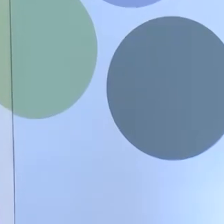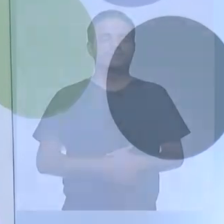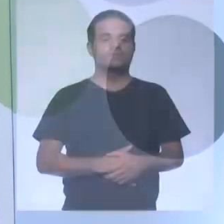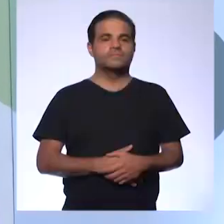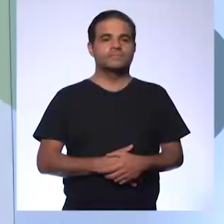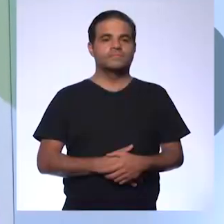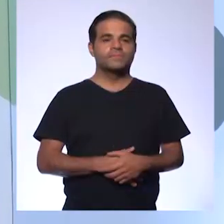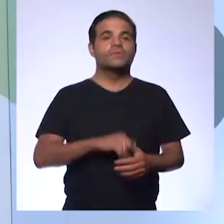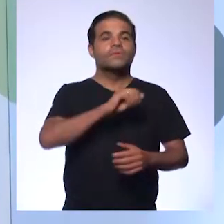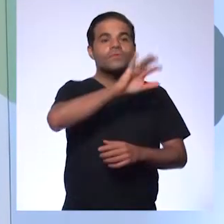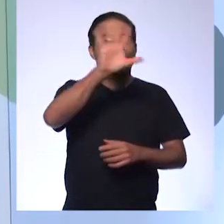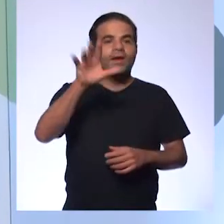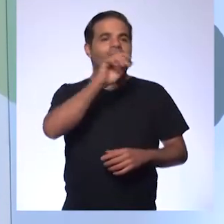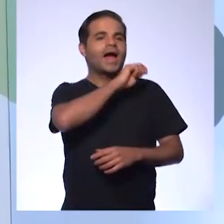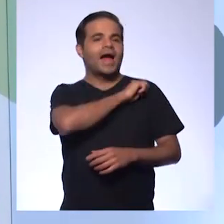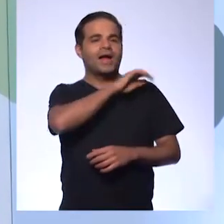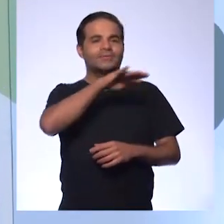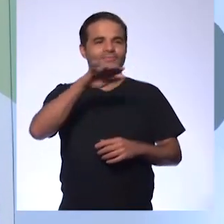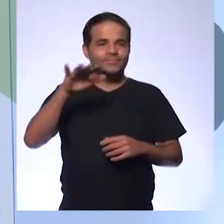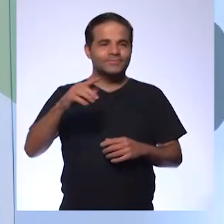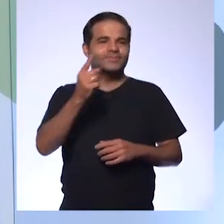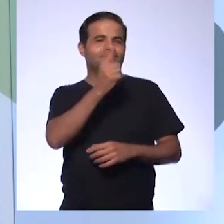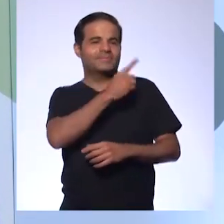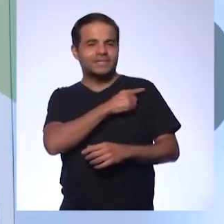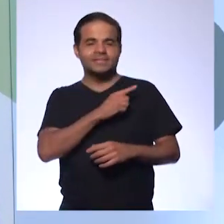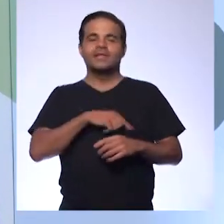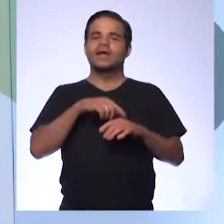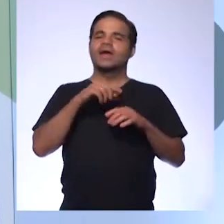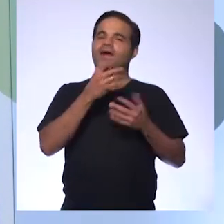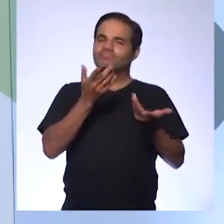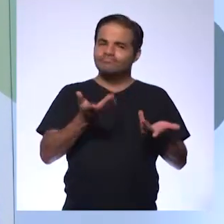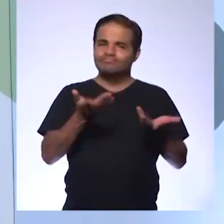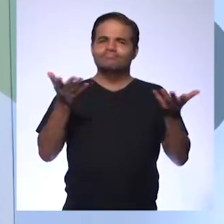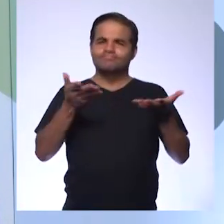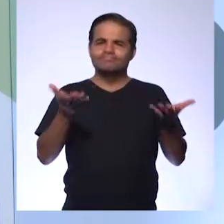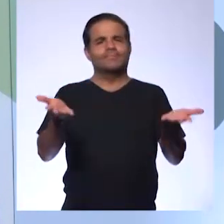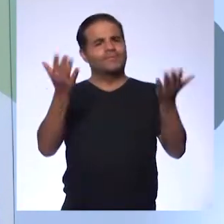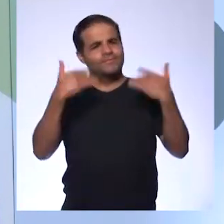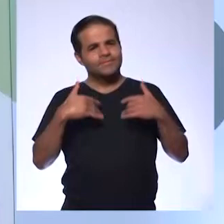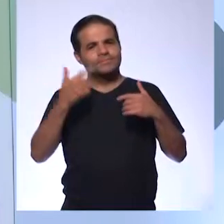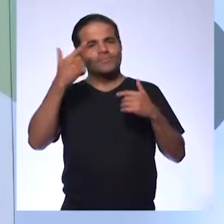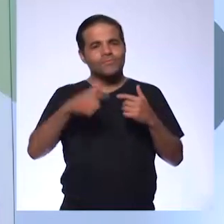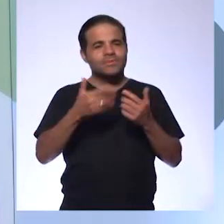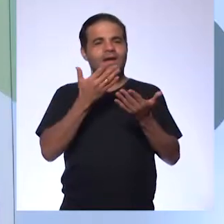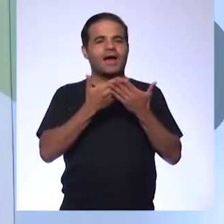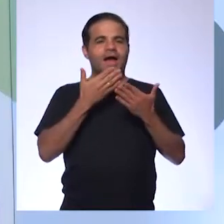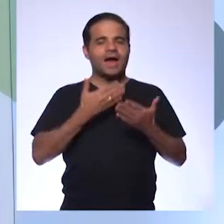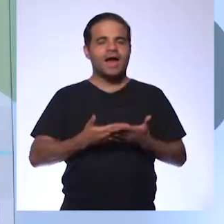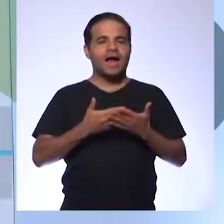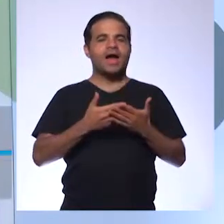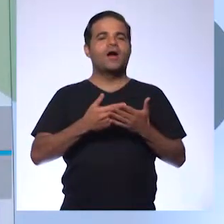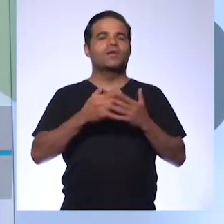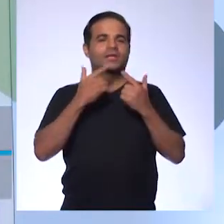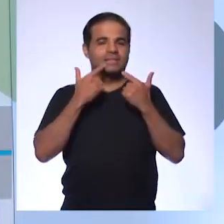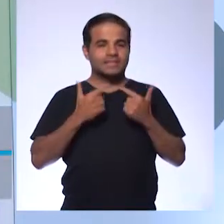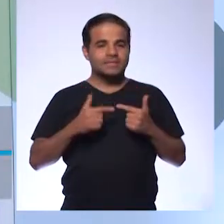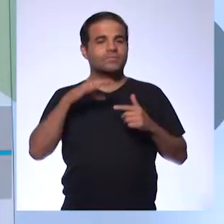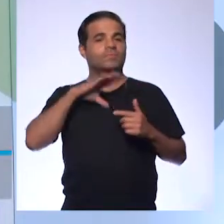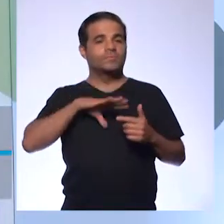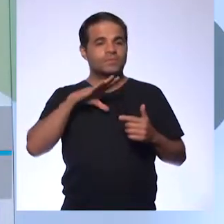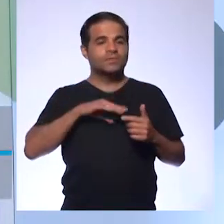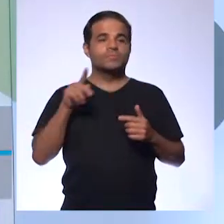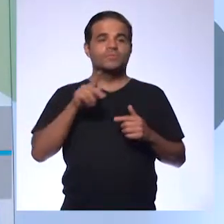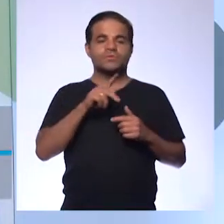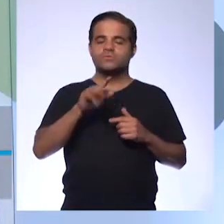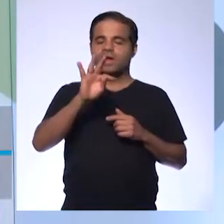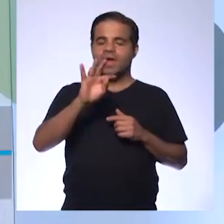Olá, alunos da primeira série do ensino médio. Vamos aí a mais uma aula de língua portuguesa. Eu sou a professora Tayana,